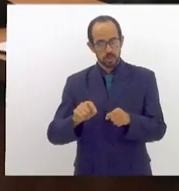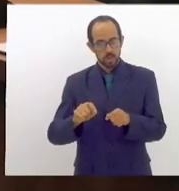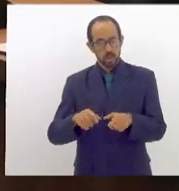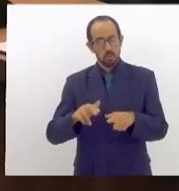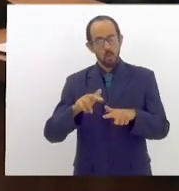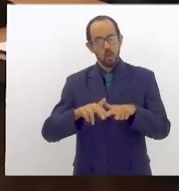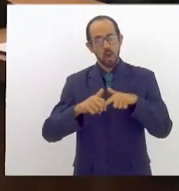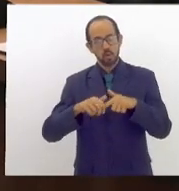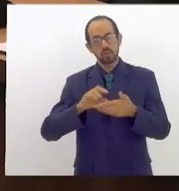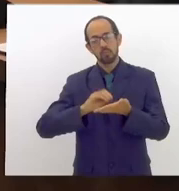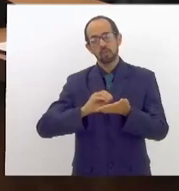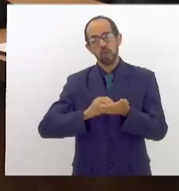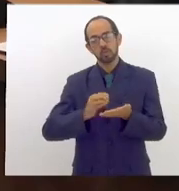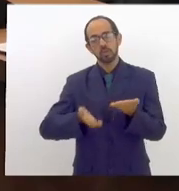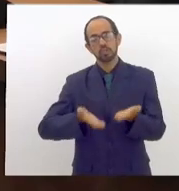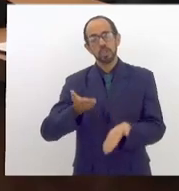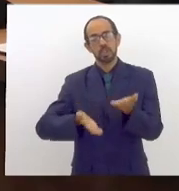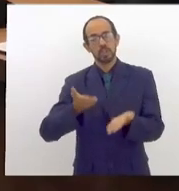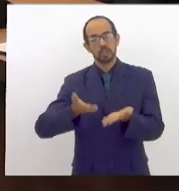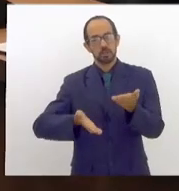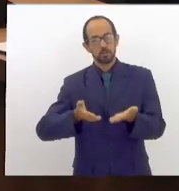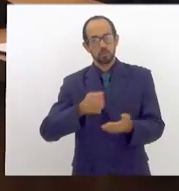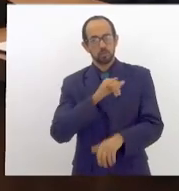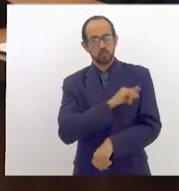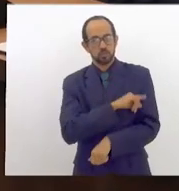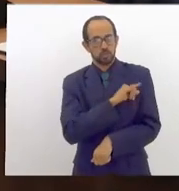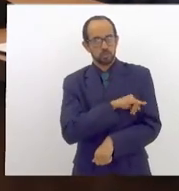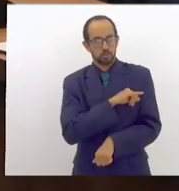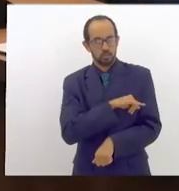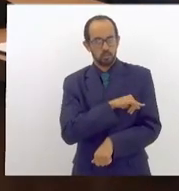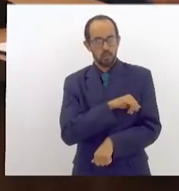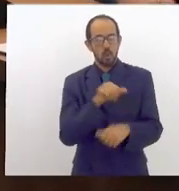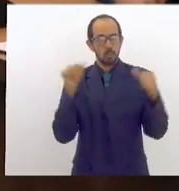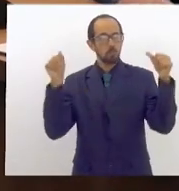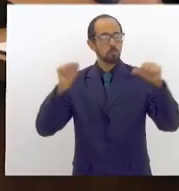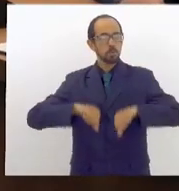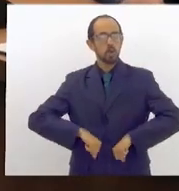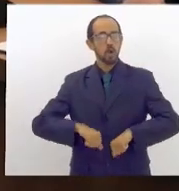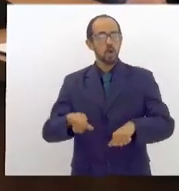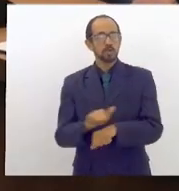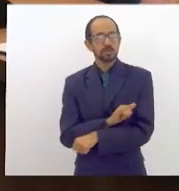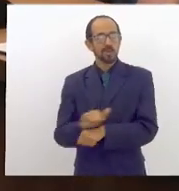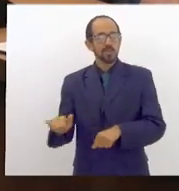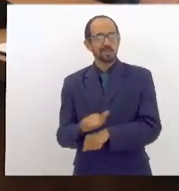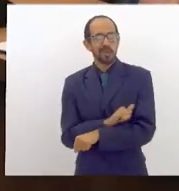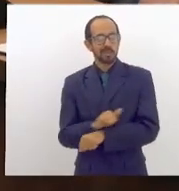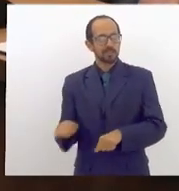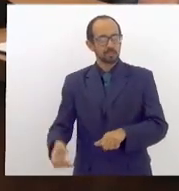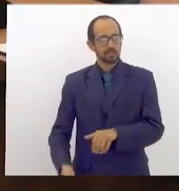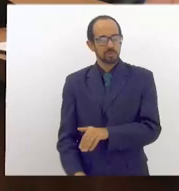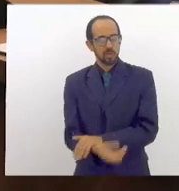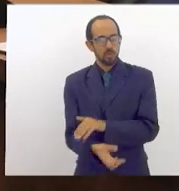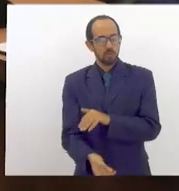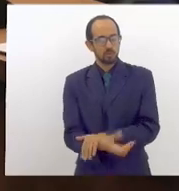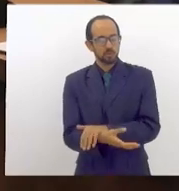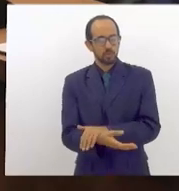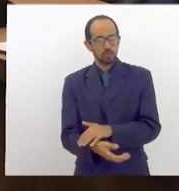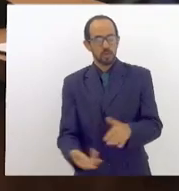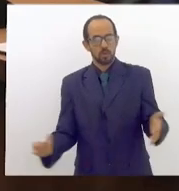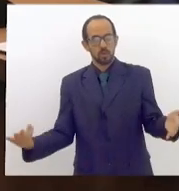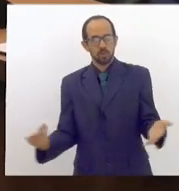econômico do Estado do Rio de Janeiro é a maior esquema de desvio de recursos que deveriam